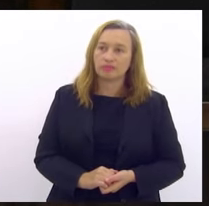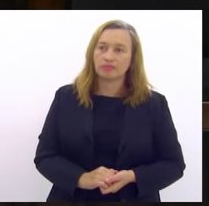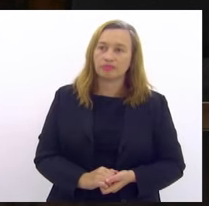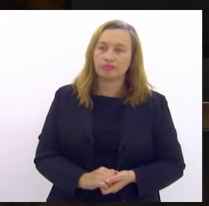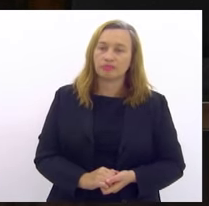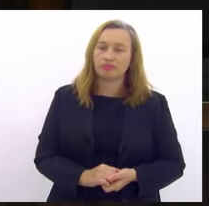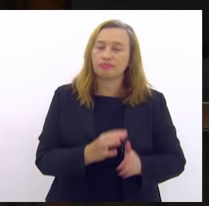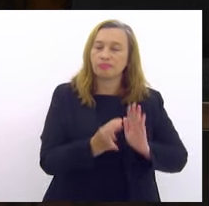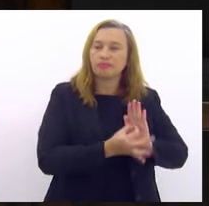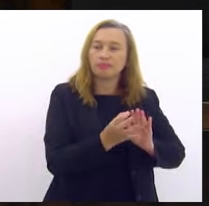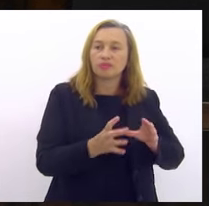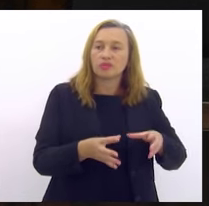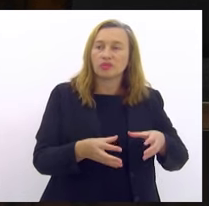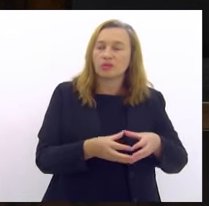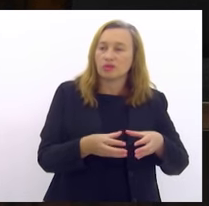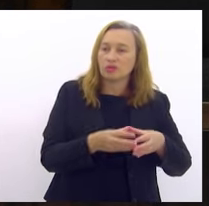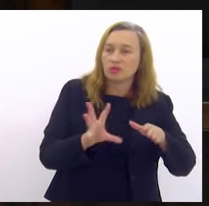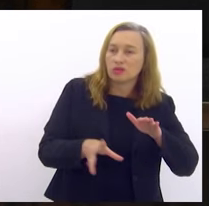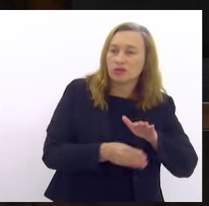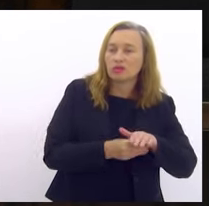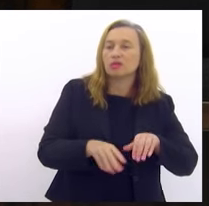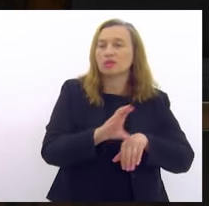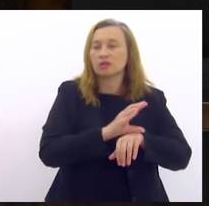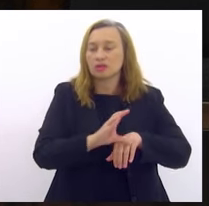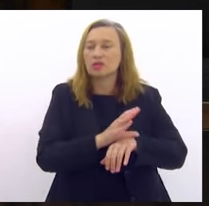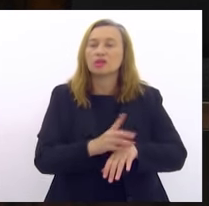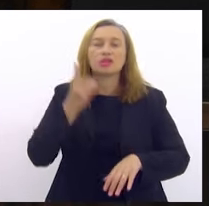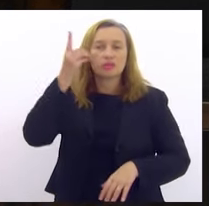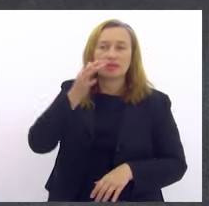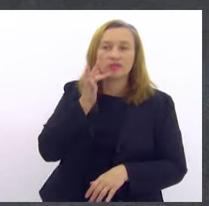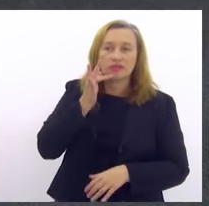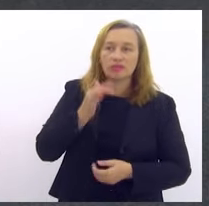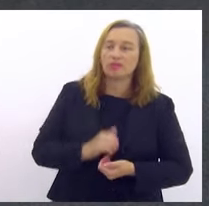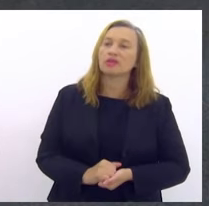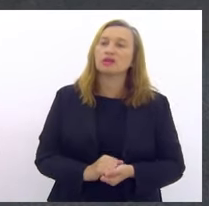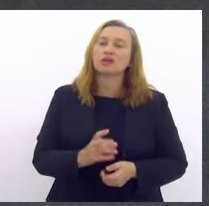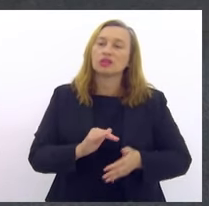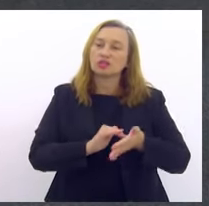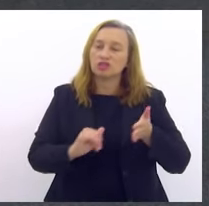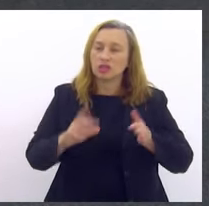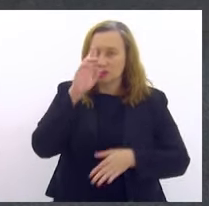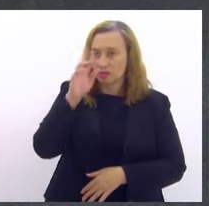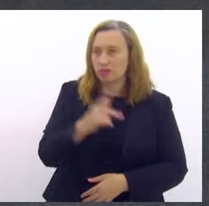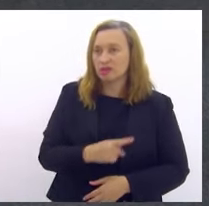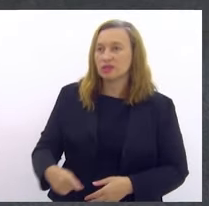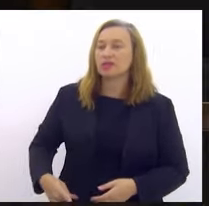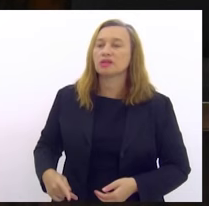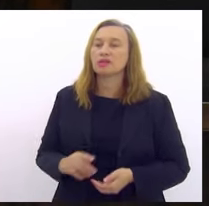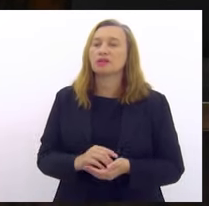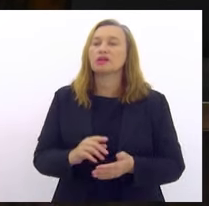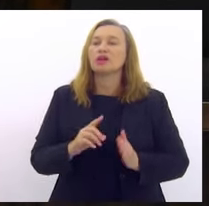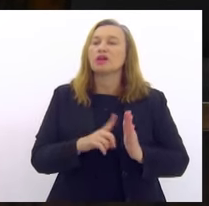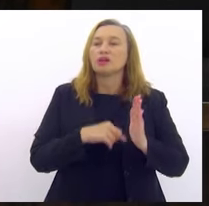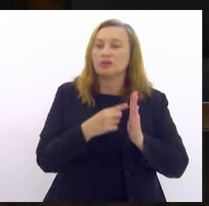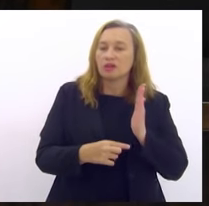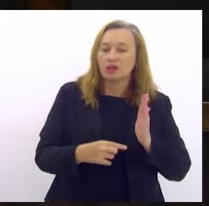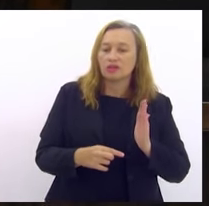Pendendo de parecer da Comissão de Emendas Constitucionais e Vetos, deputado Jorge Felipe Neto. Pela derrubada, presidente. Veto